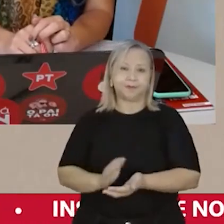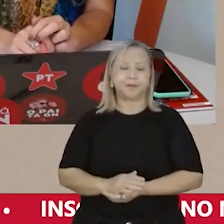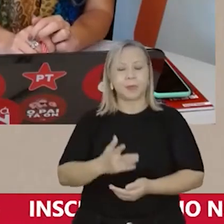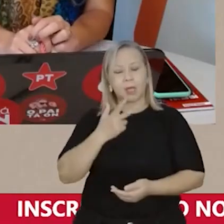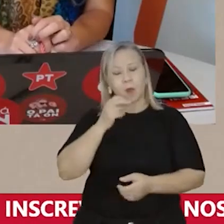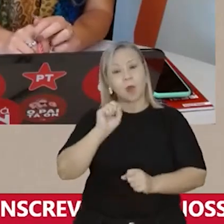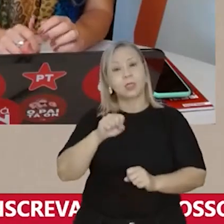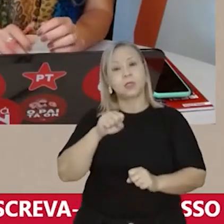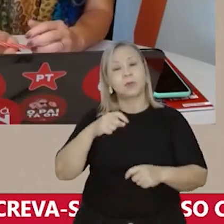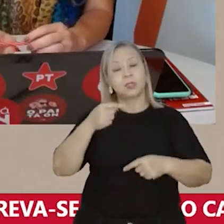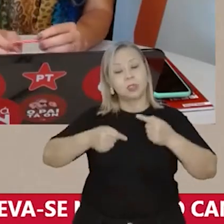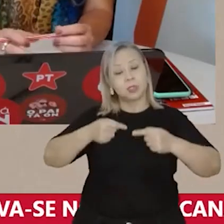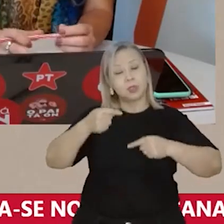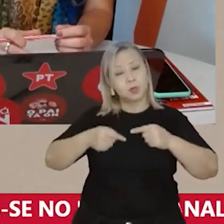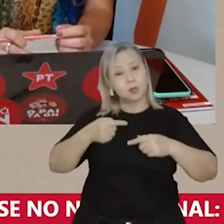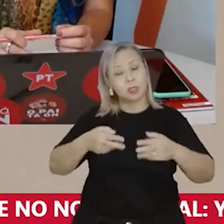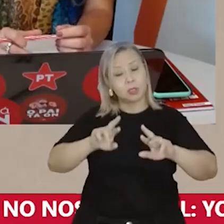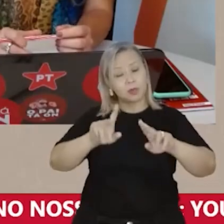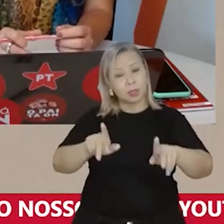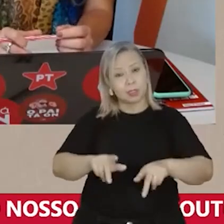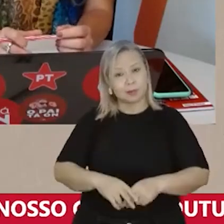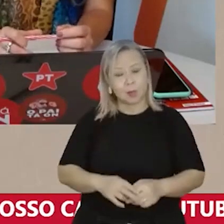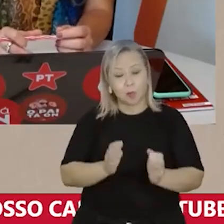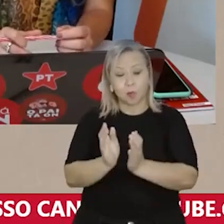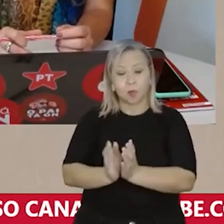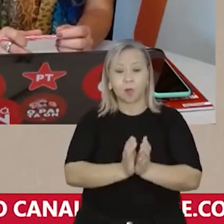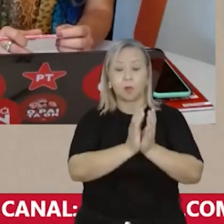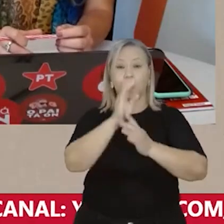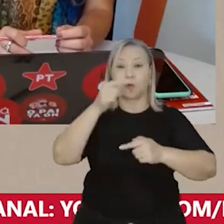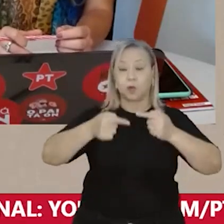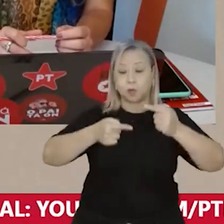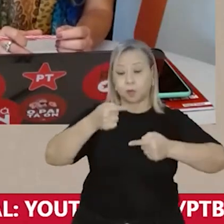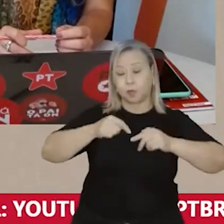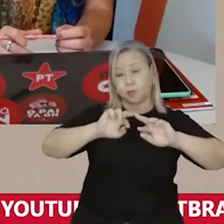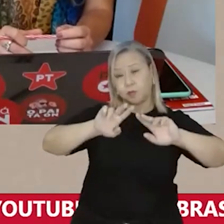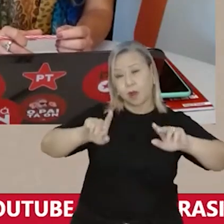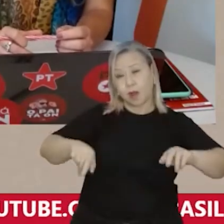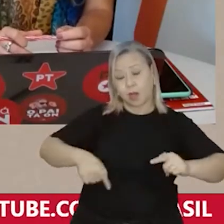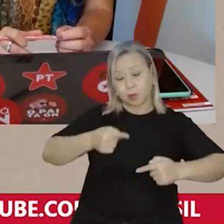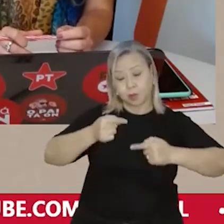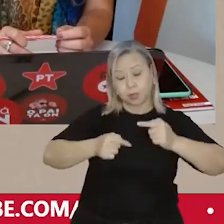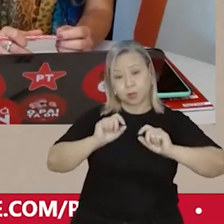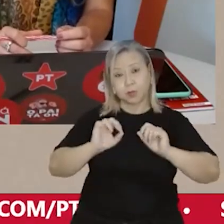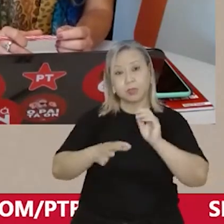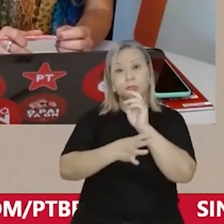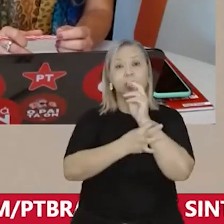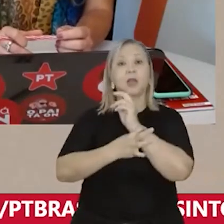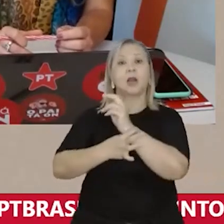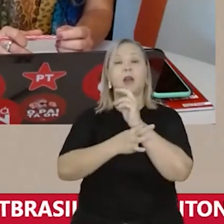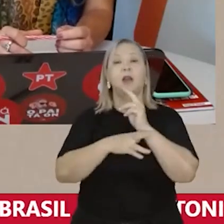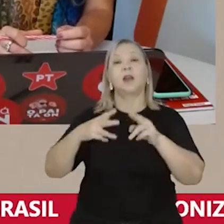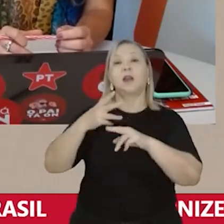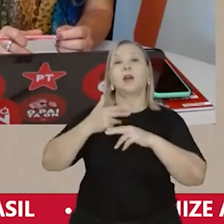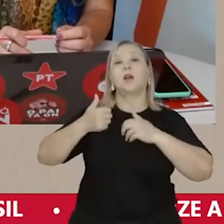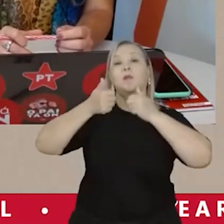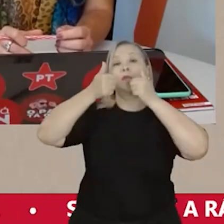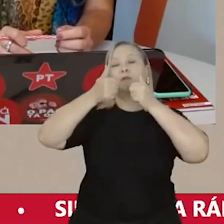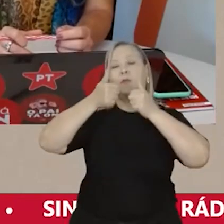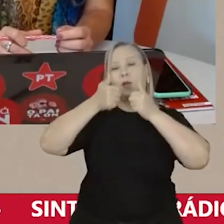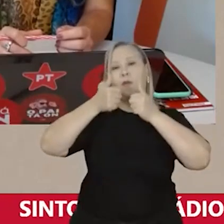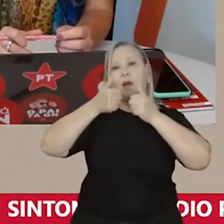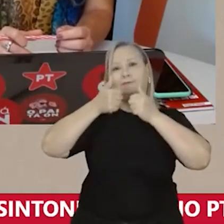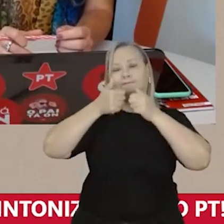lembrando que não tem bala de prata, tem que ser um conjunto de políticas que se some e que garanta essa superação da desigualdade, que